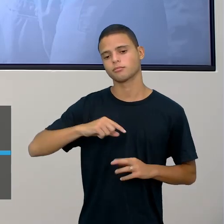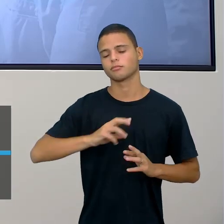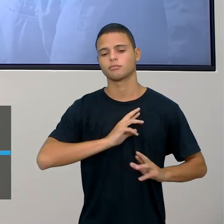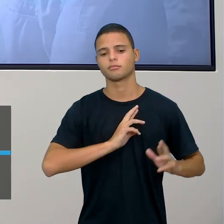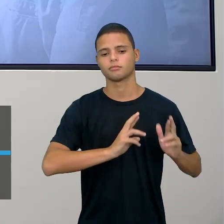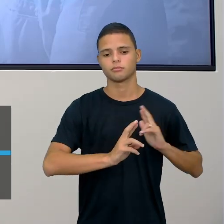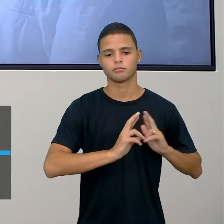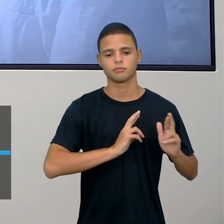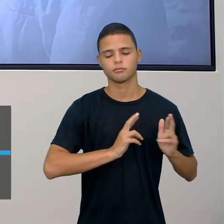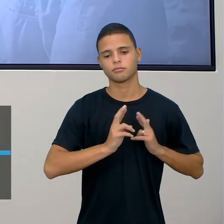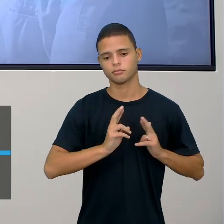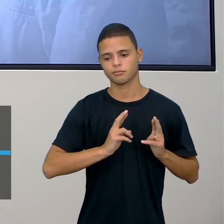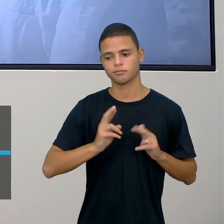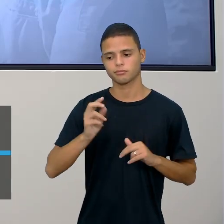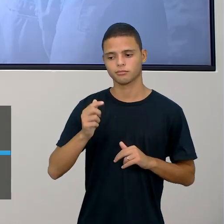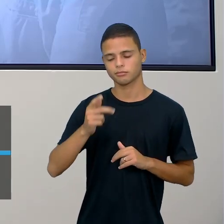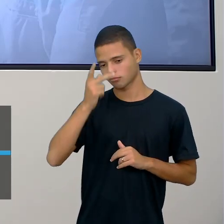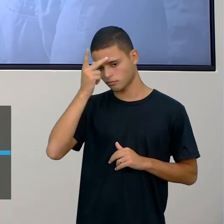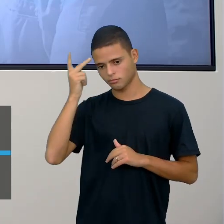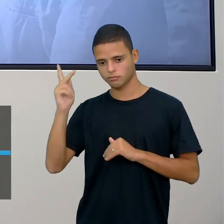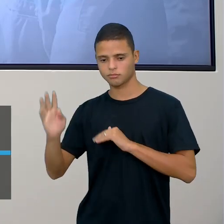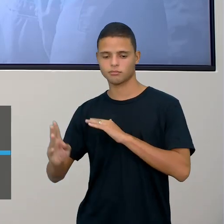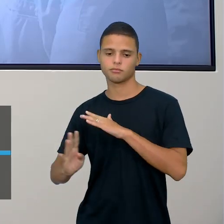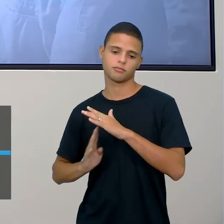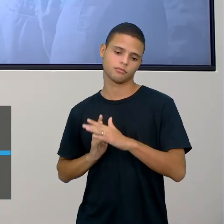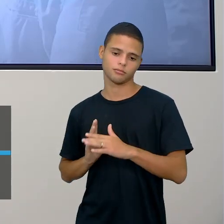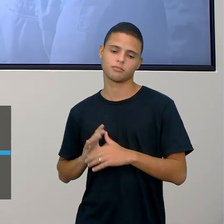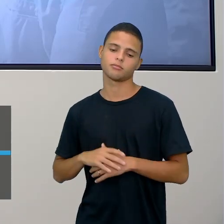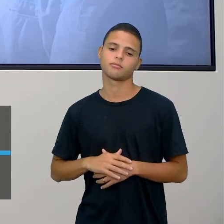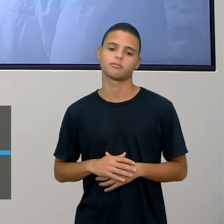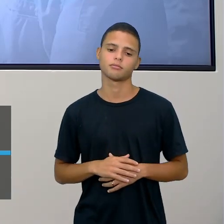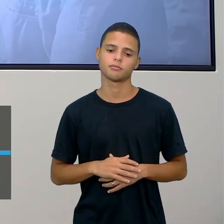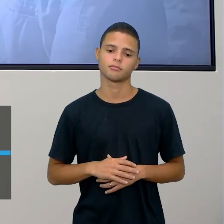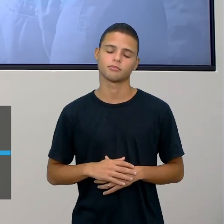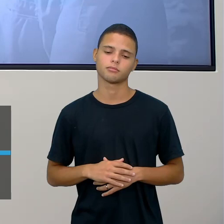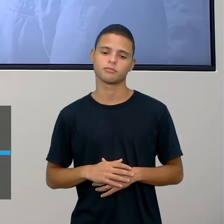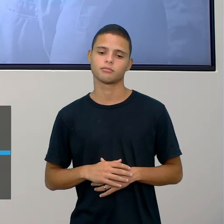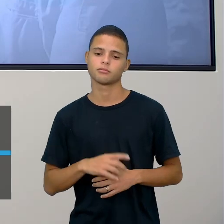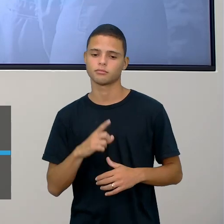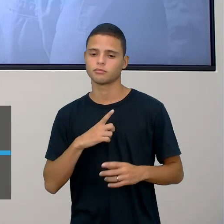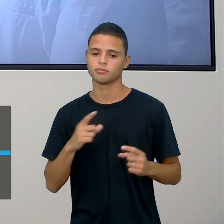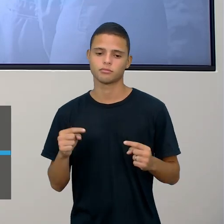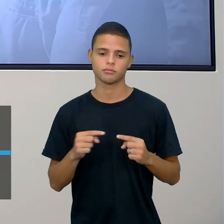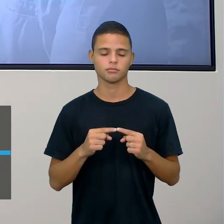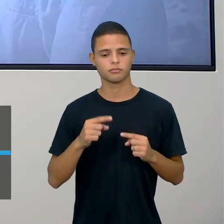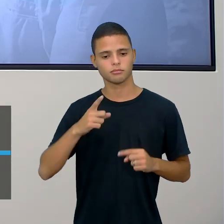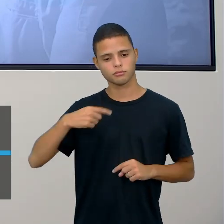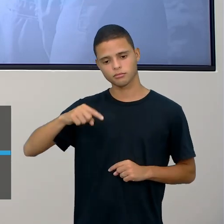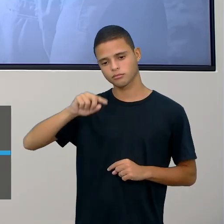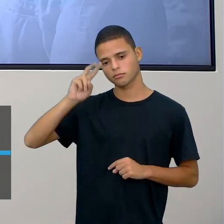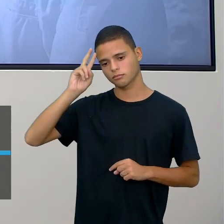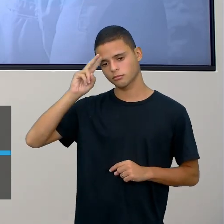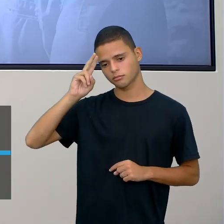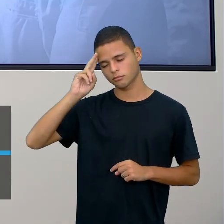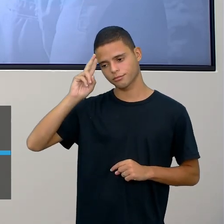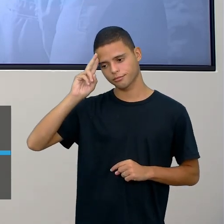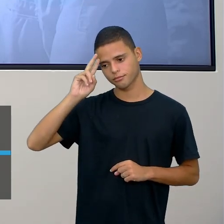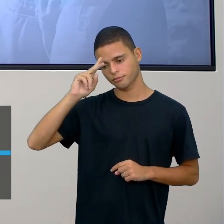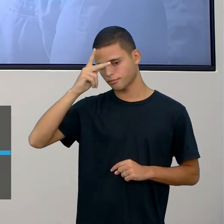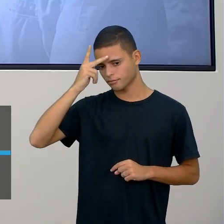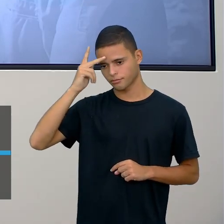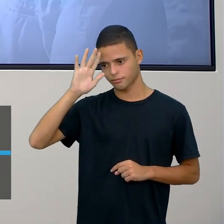relação aos migrantes, né? E tem a ver com a nossa história também. Então os nossos colonizadores